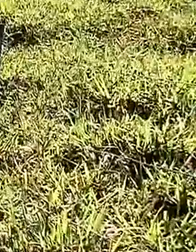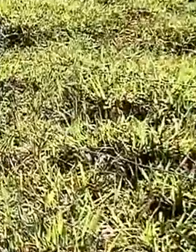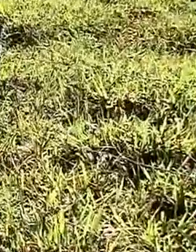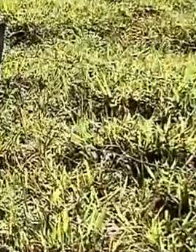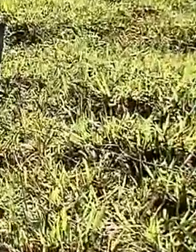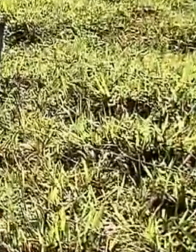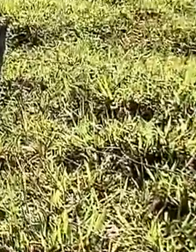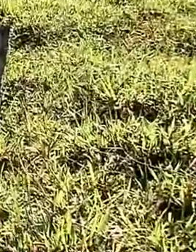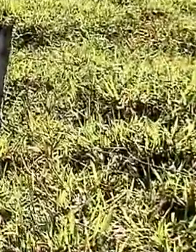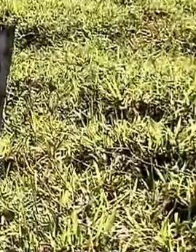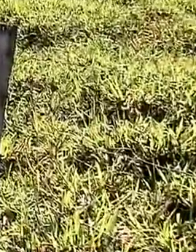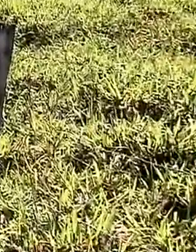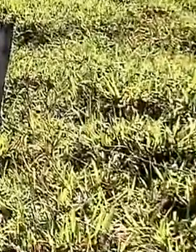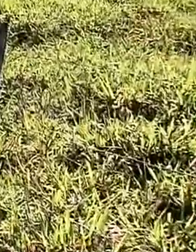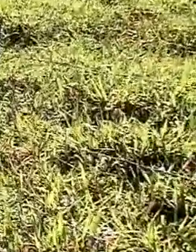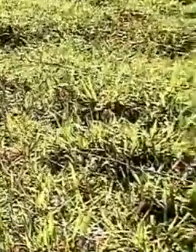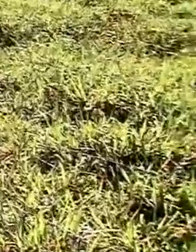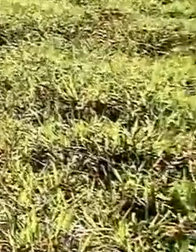Tchau, tchau.